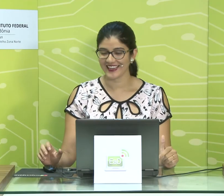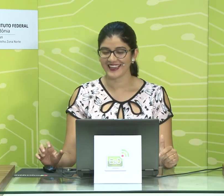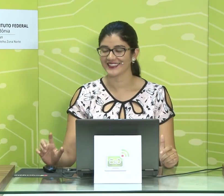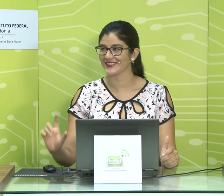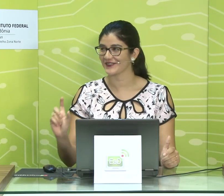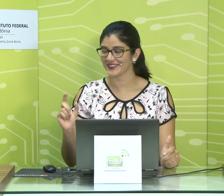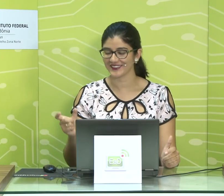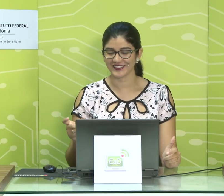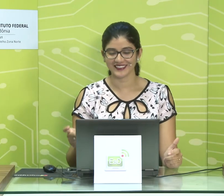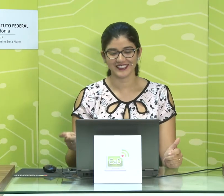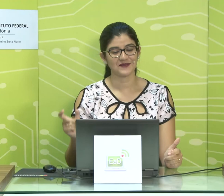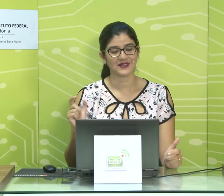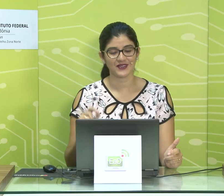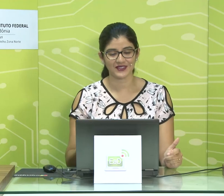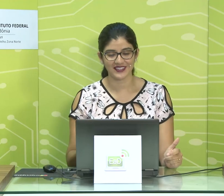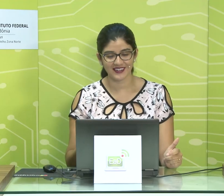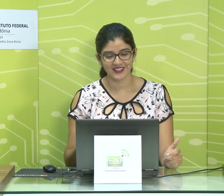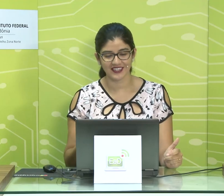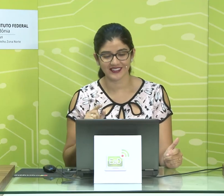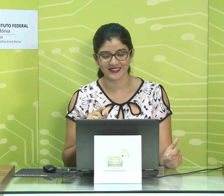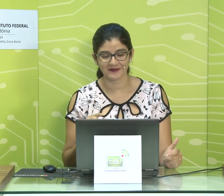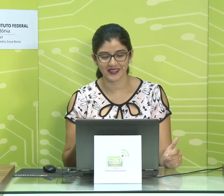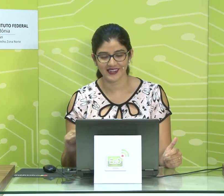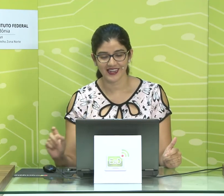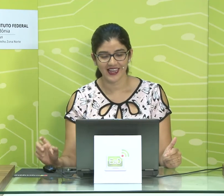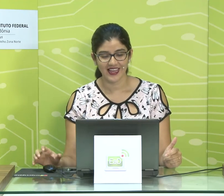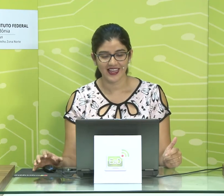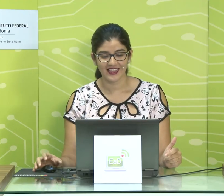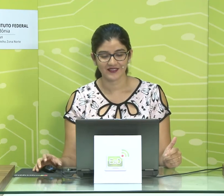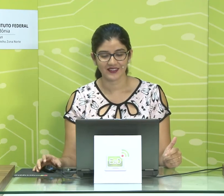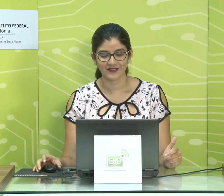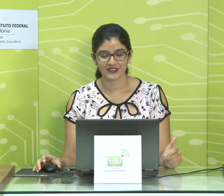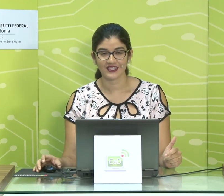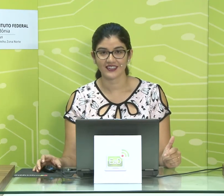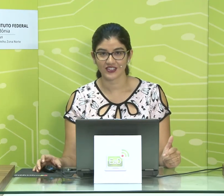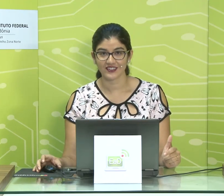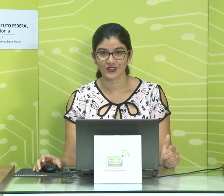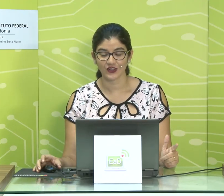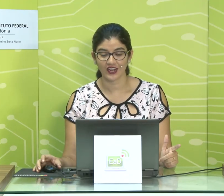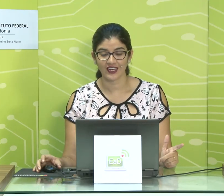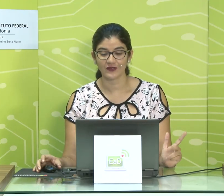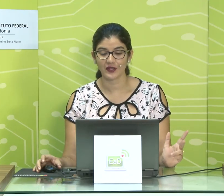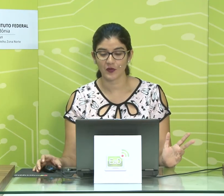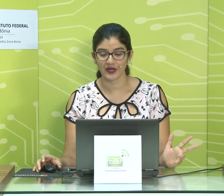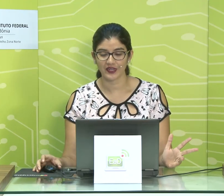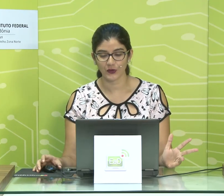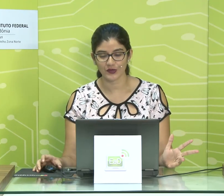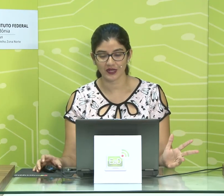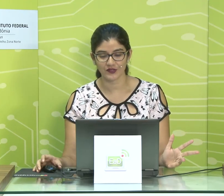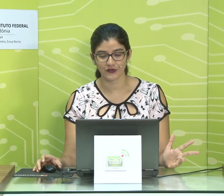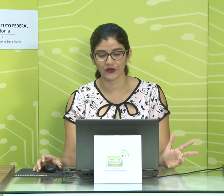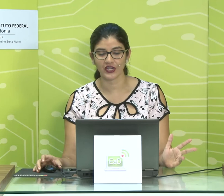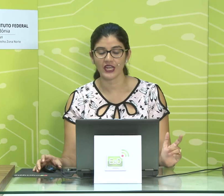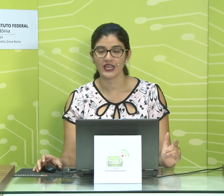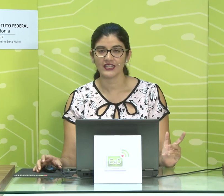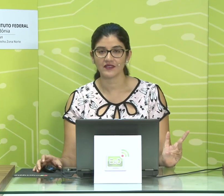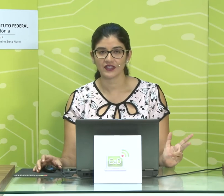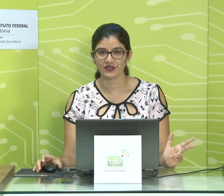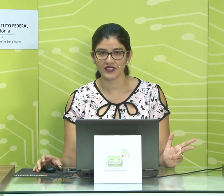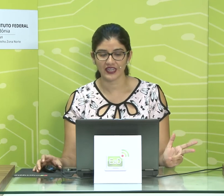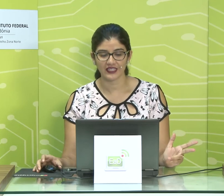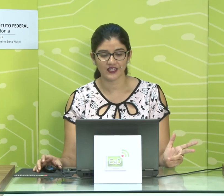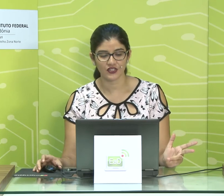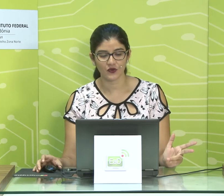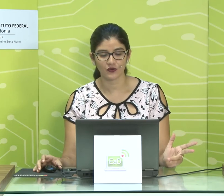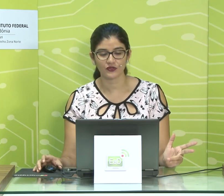E aí, só fazendo ganchinho, o pessoal de Cerejeiras também... os alunos de Cerejeiras colocaram que comprariam um smartphone